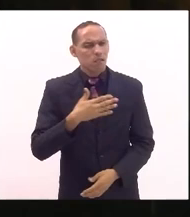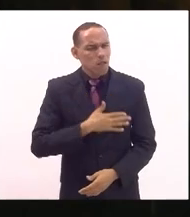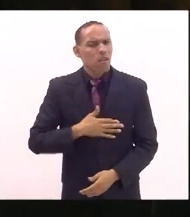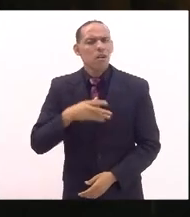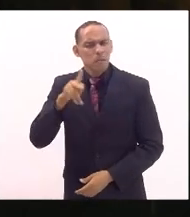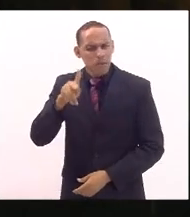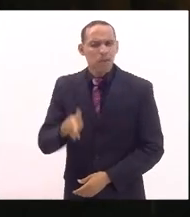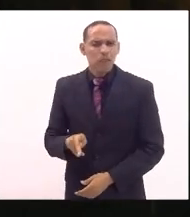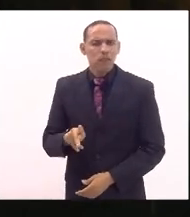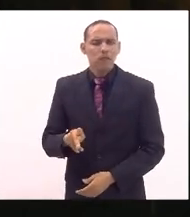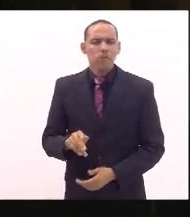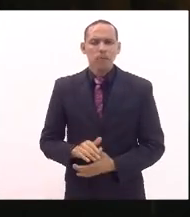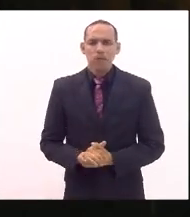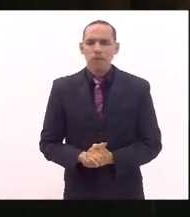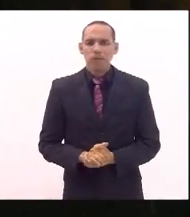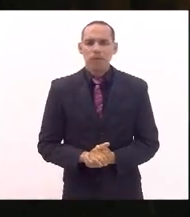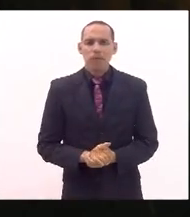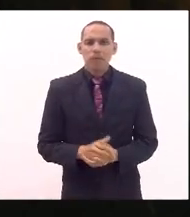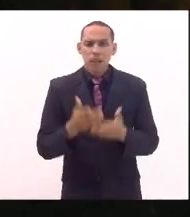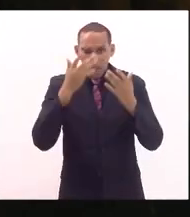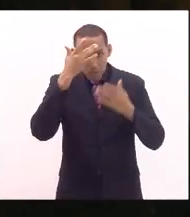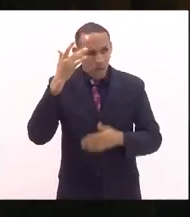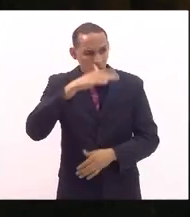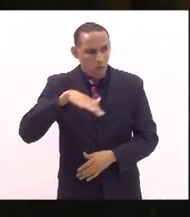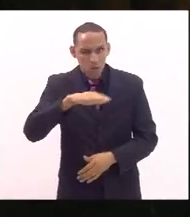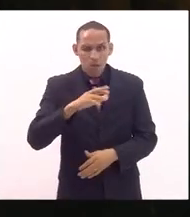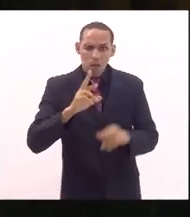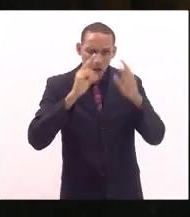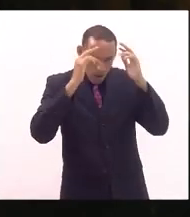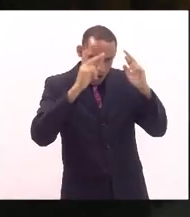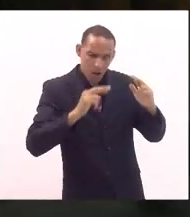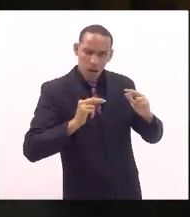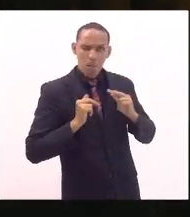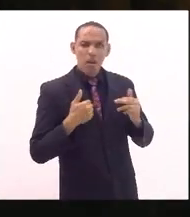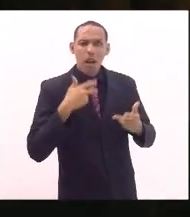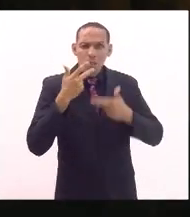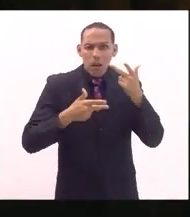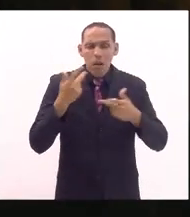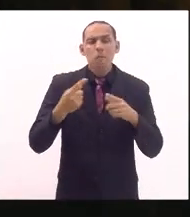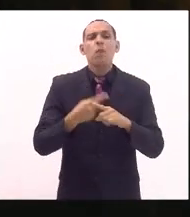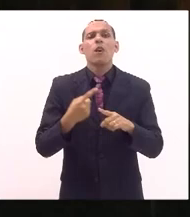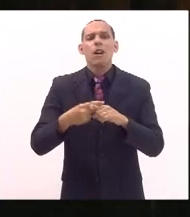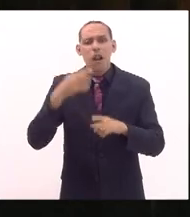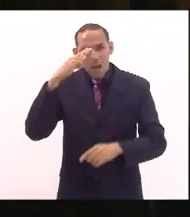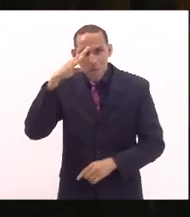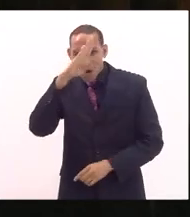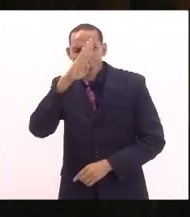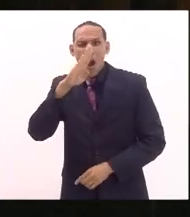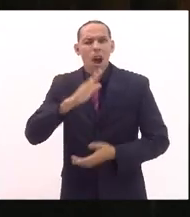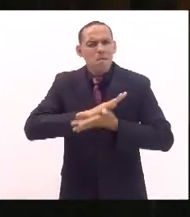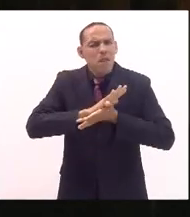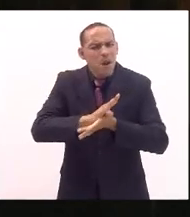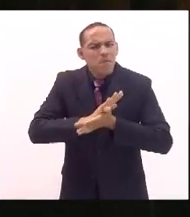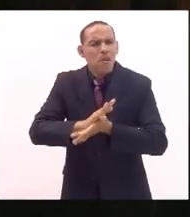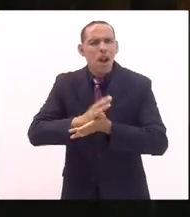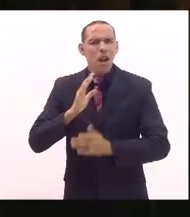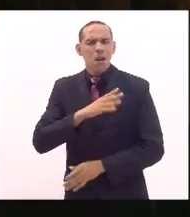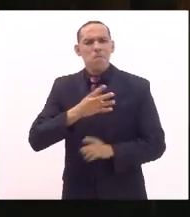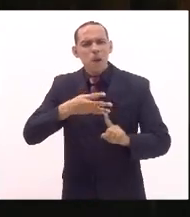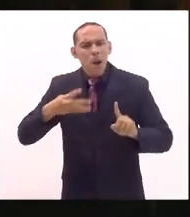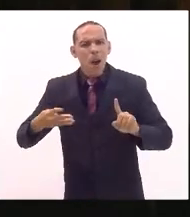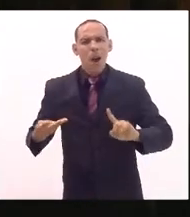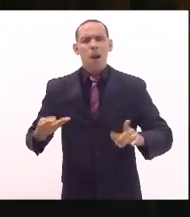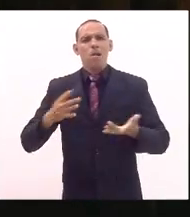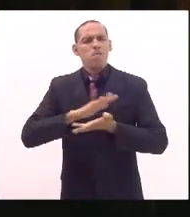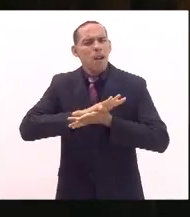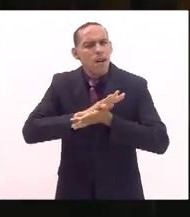que as pessoas pudessem respeitar a minha fala porque bonsonar está racista LGBT foco